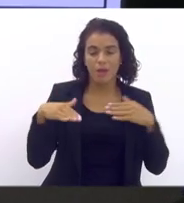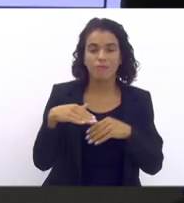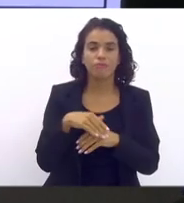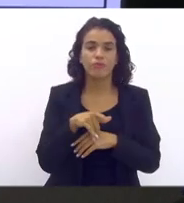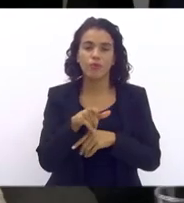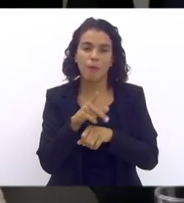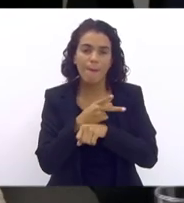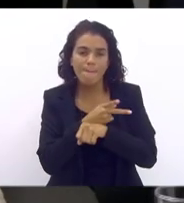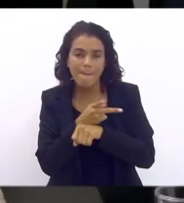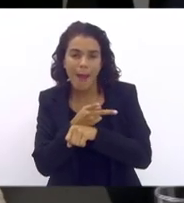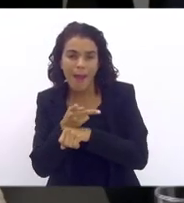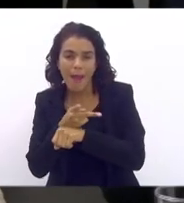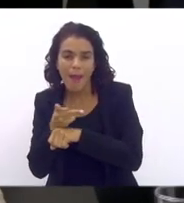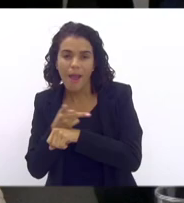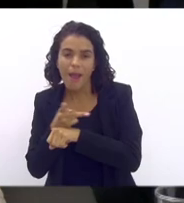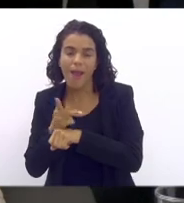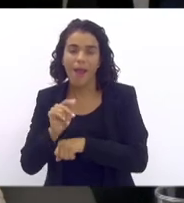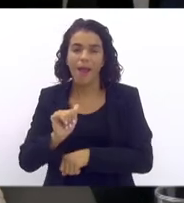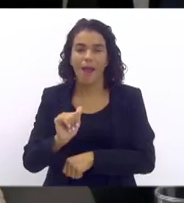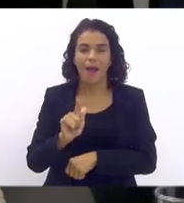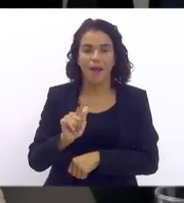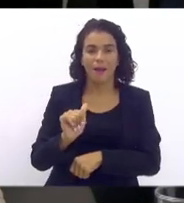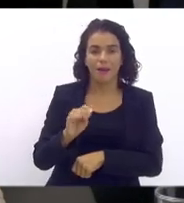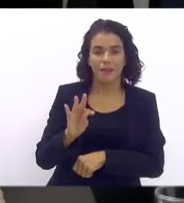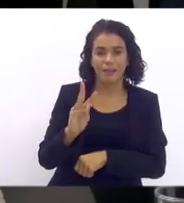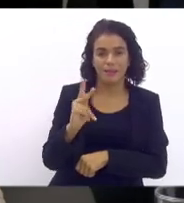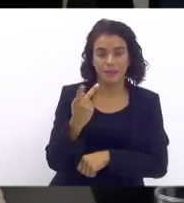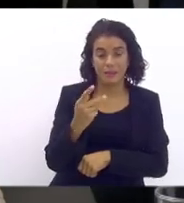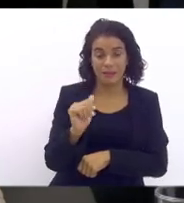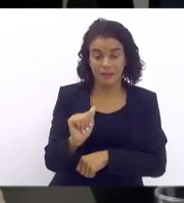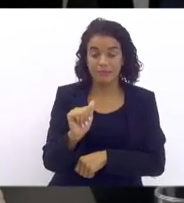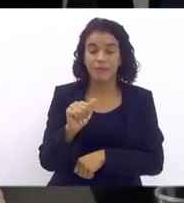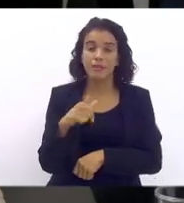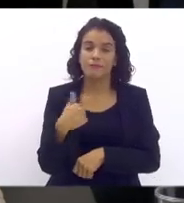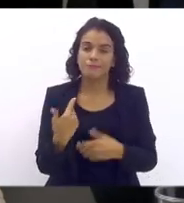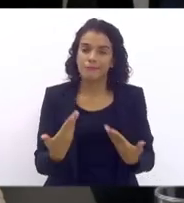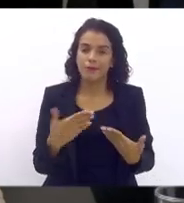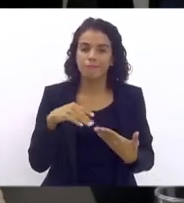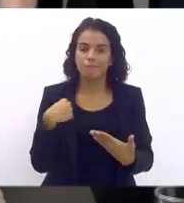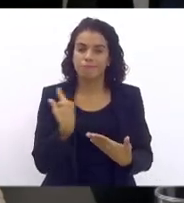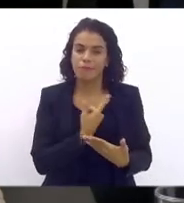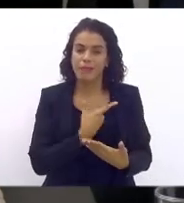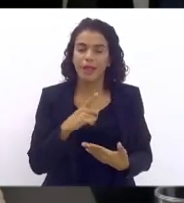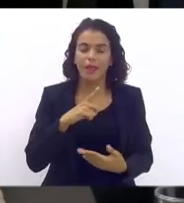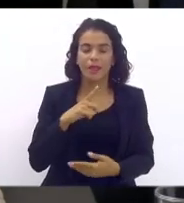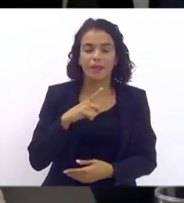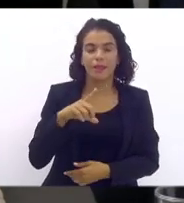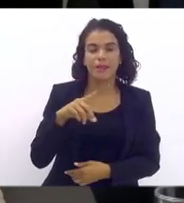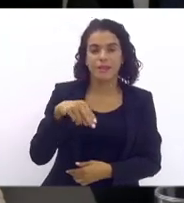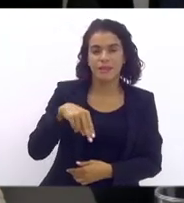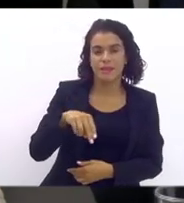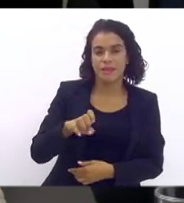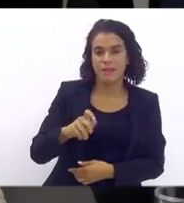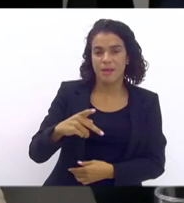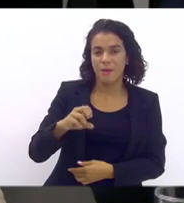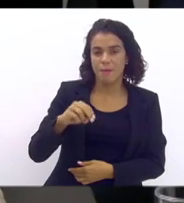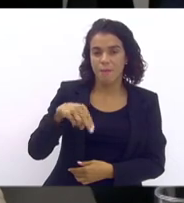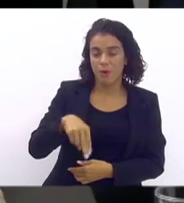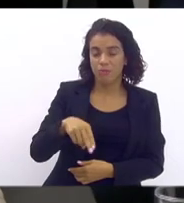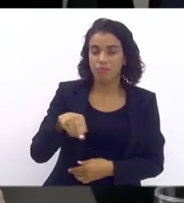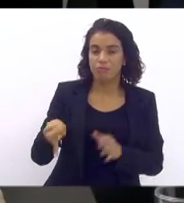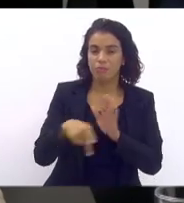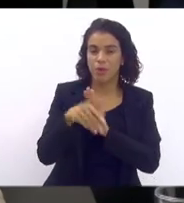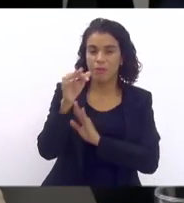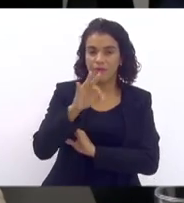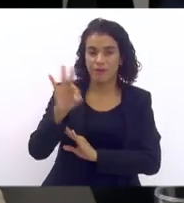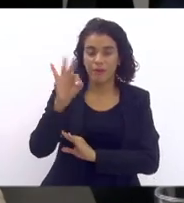tem outros ilícitos ambientais que não é só óleo na B de Guanabara E aí nesse caso a gente envolve o nepon que é da Polícia Federal envolve a